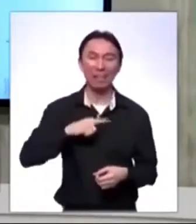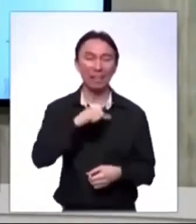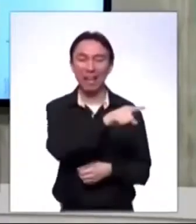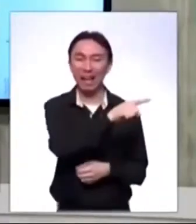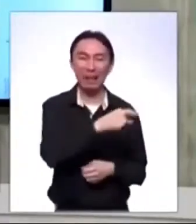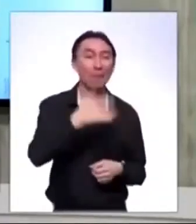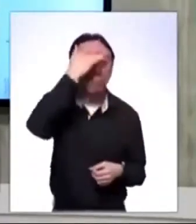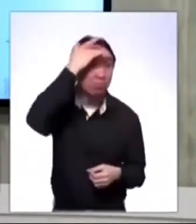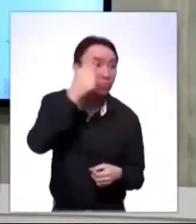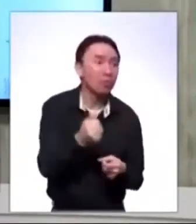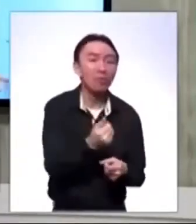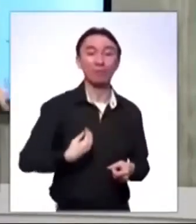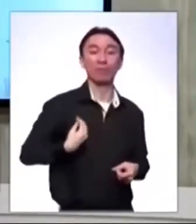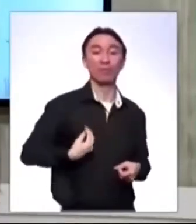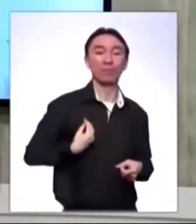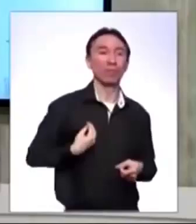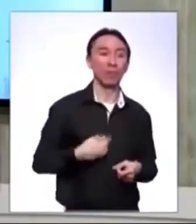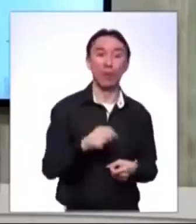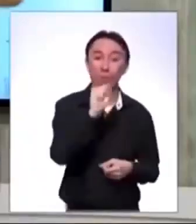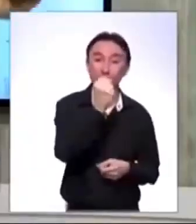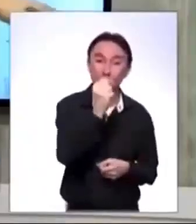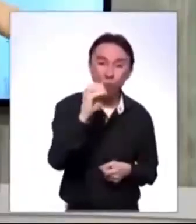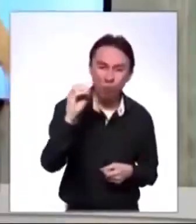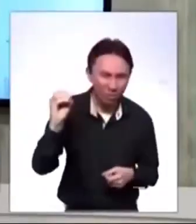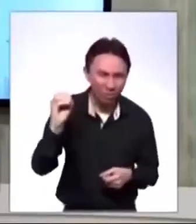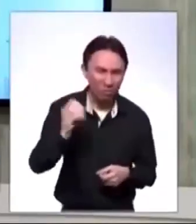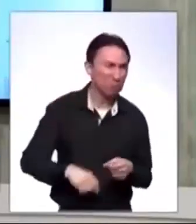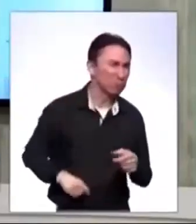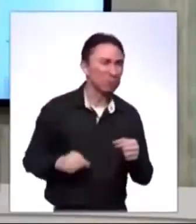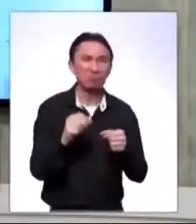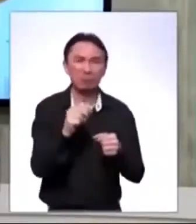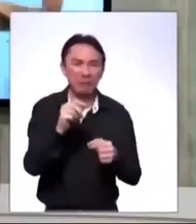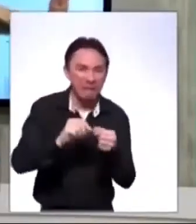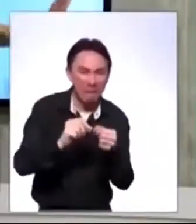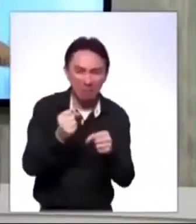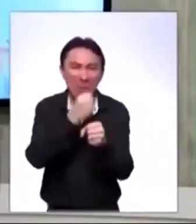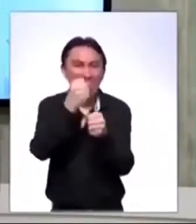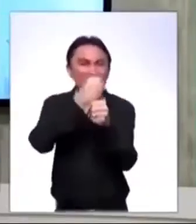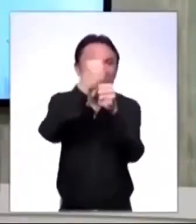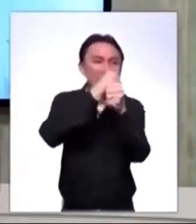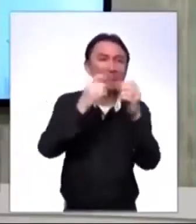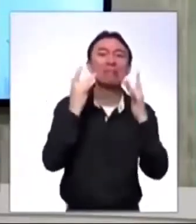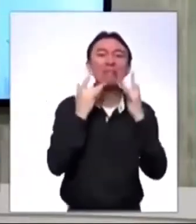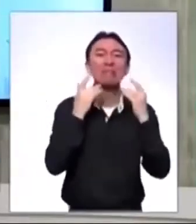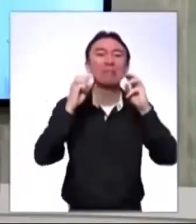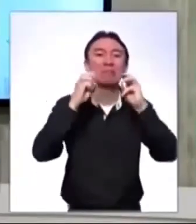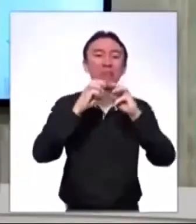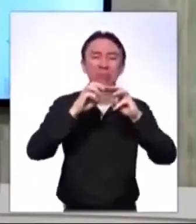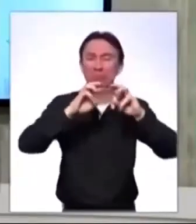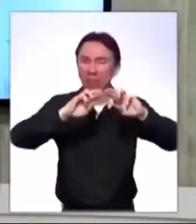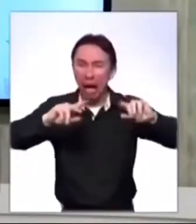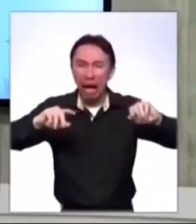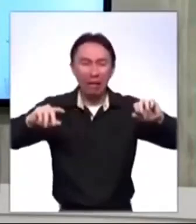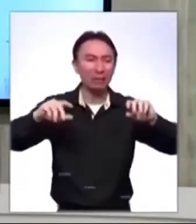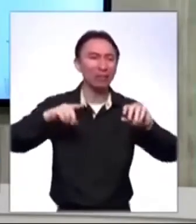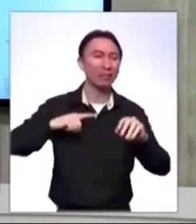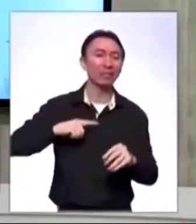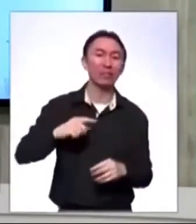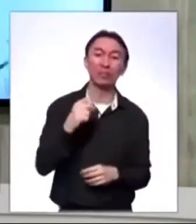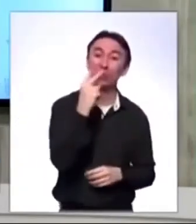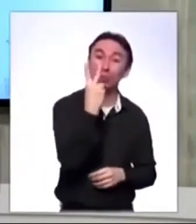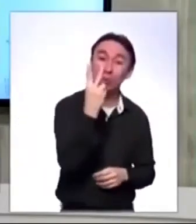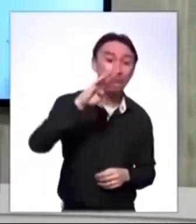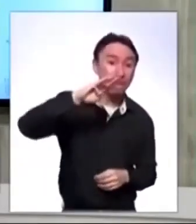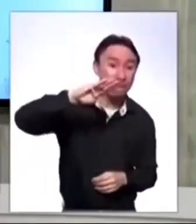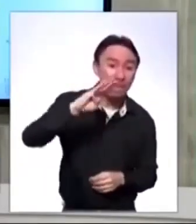custou 2 milhões de dólares. Maravilhoso. Gastou, investiu tudo certinho. Não teve nada de corrupção, maravilhoso. Dinheiro